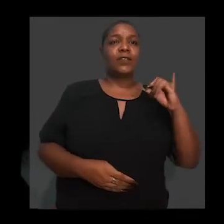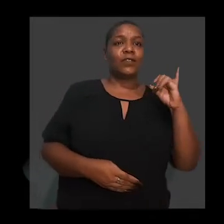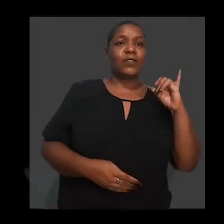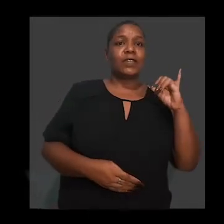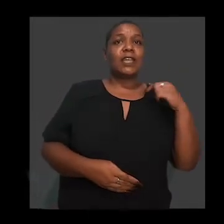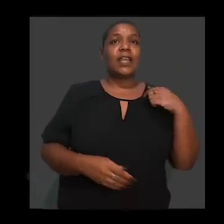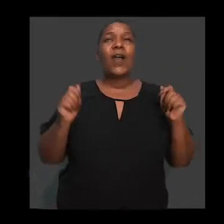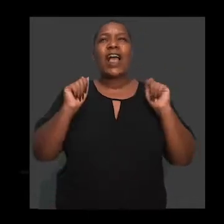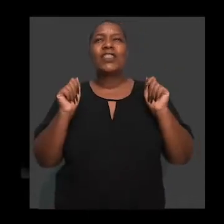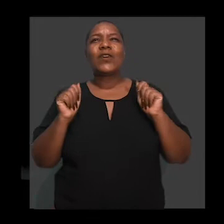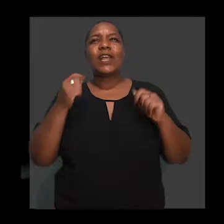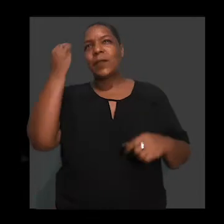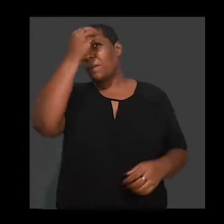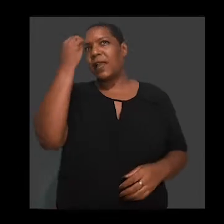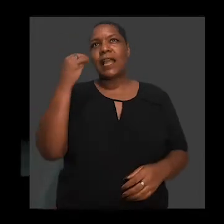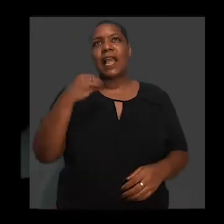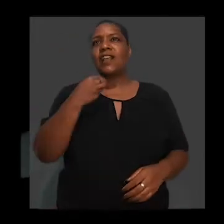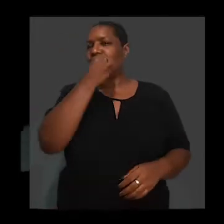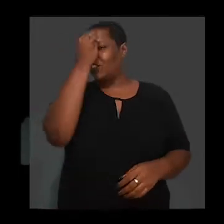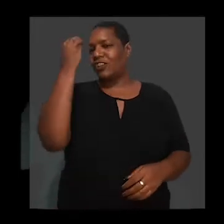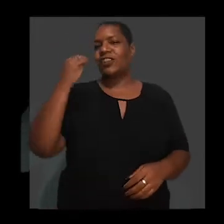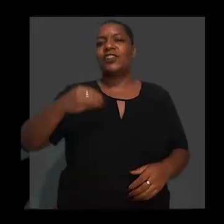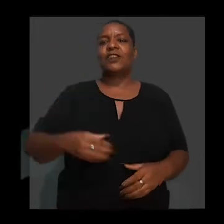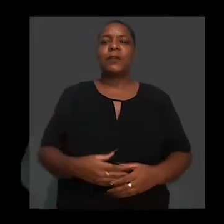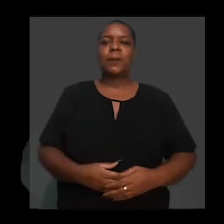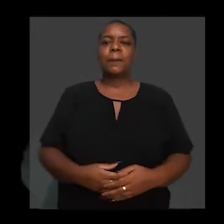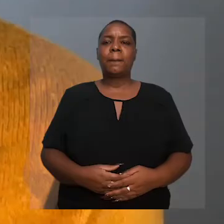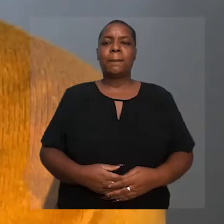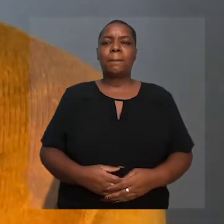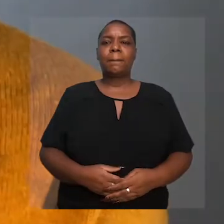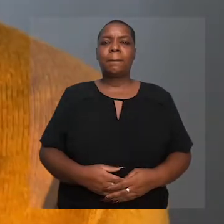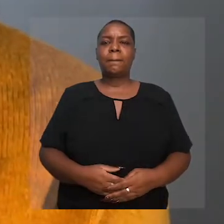Nossa, eu Oi, adorei. Eu sua adorei sua maquiagem. maquiagem.